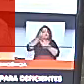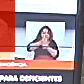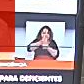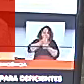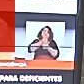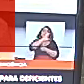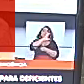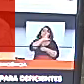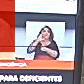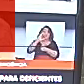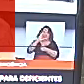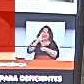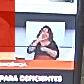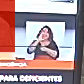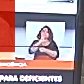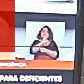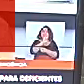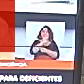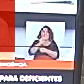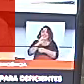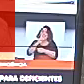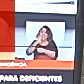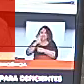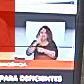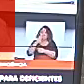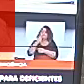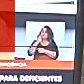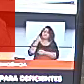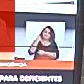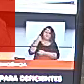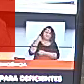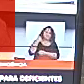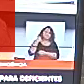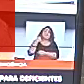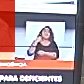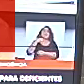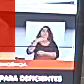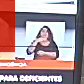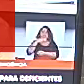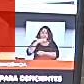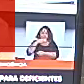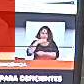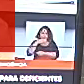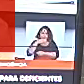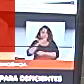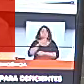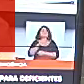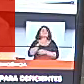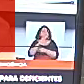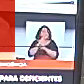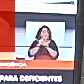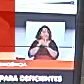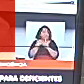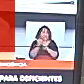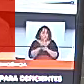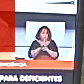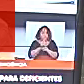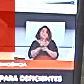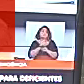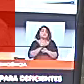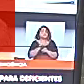tempo, em março, e a coordenadoria ela tem a atribuição de articular com órgãos públicos